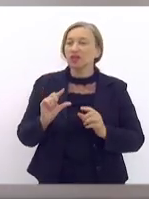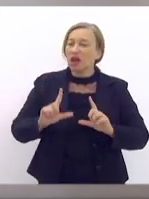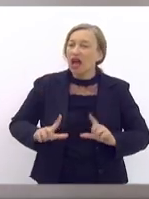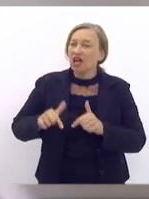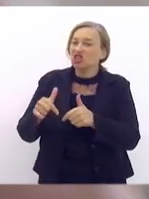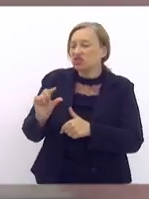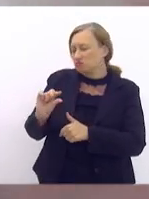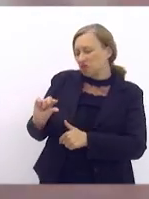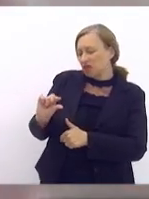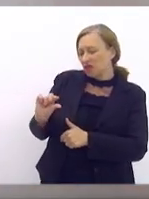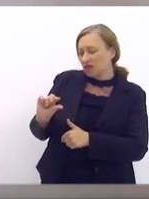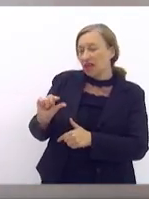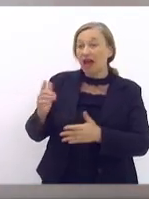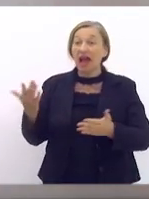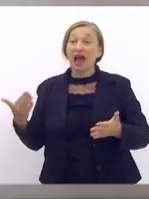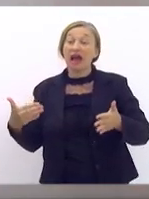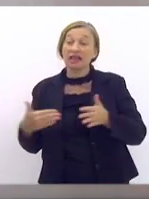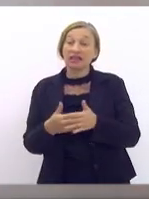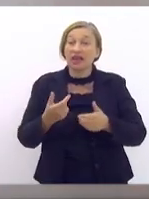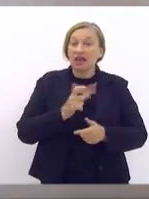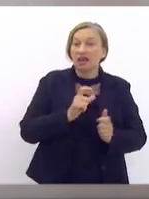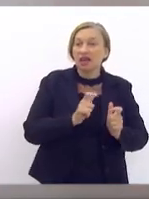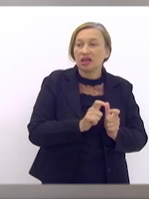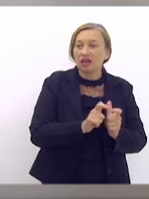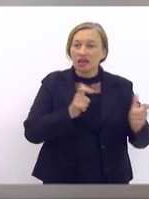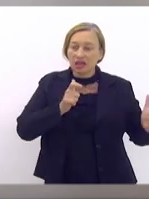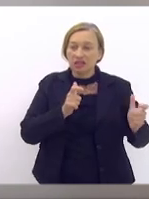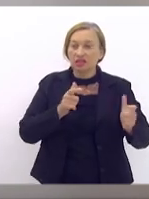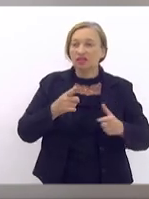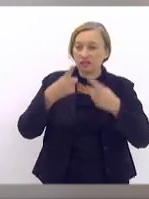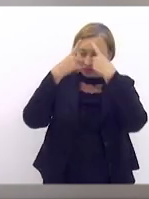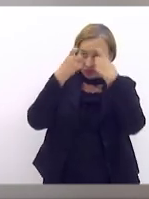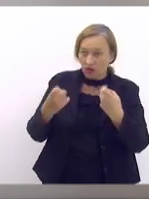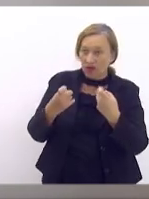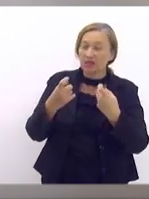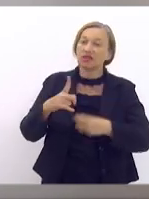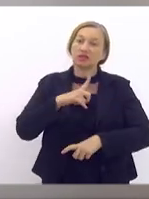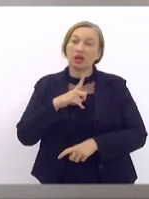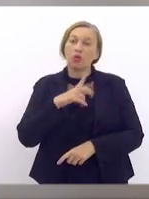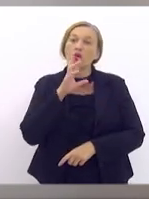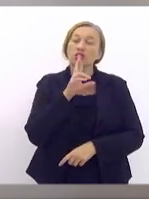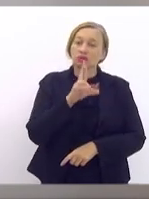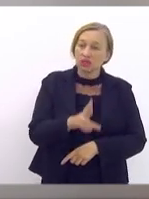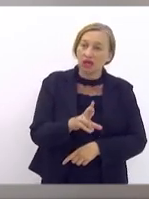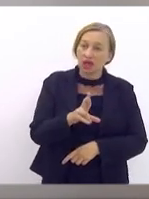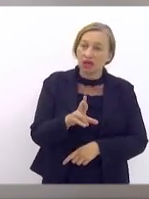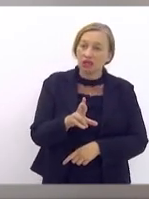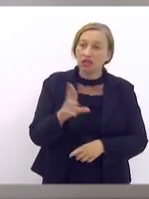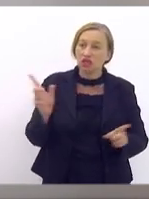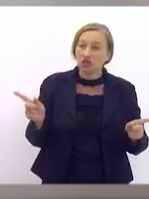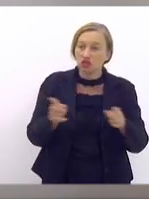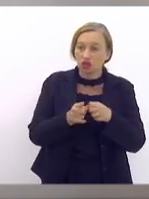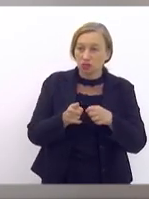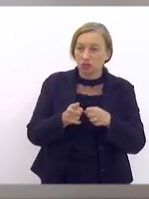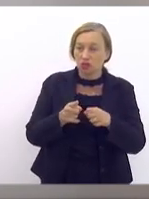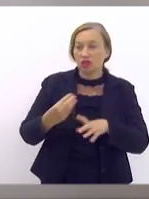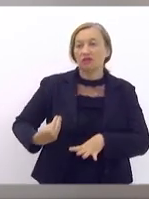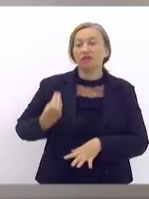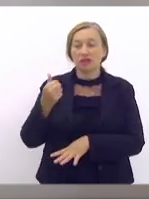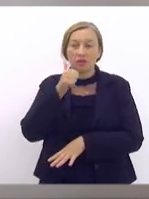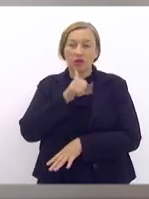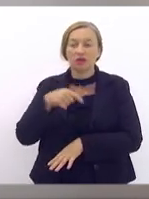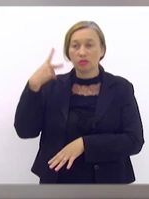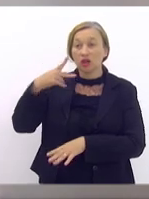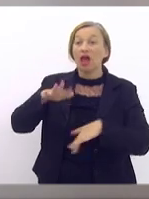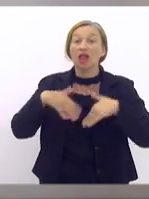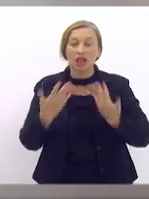ações do dia a dia até grandes ações são violência e têm como resultado diminuir a participação da mulher na política.